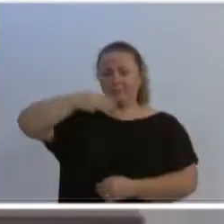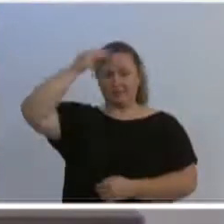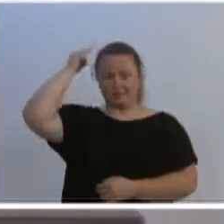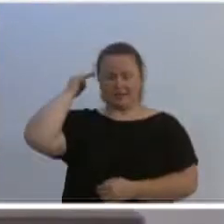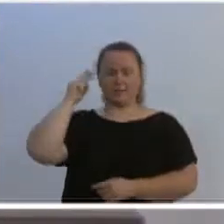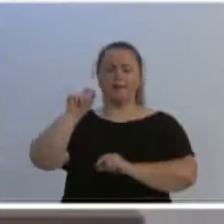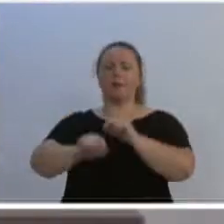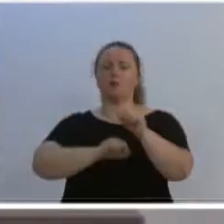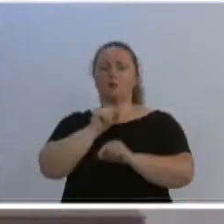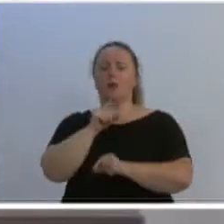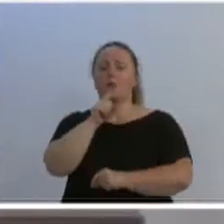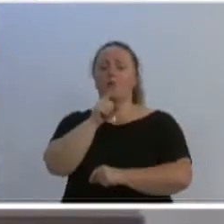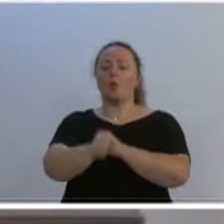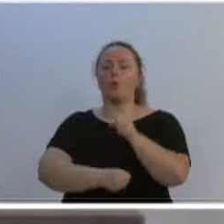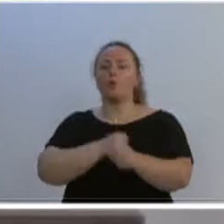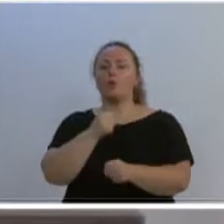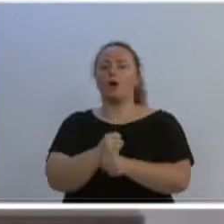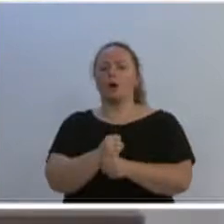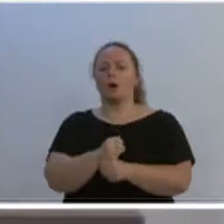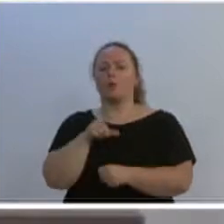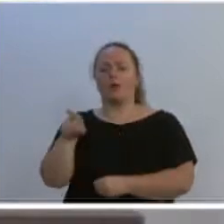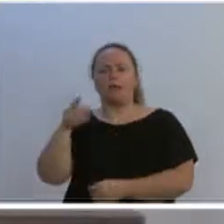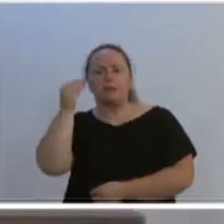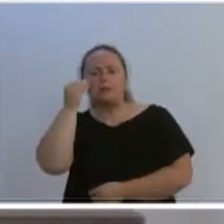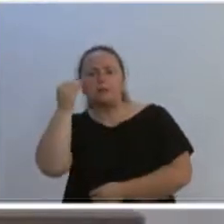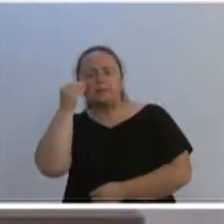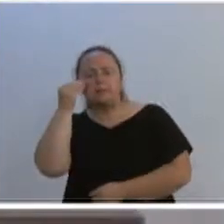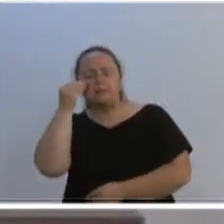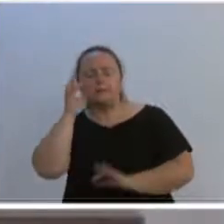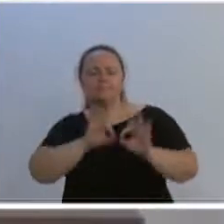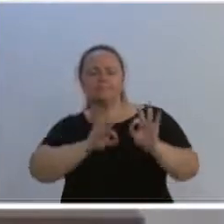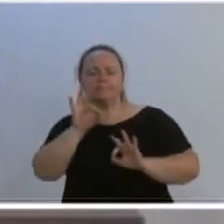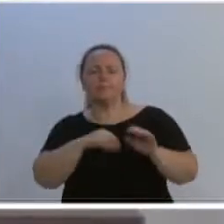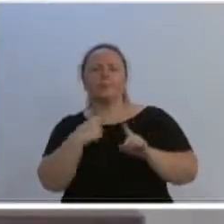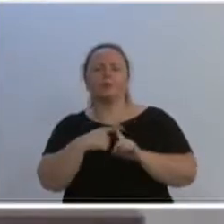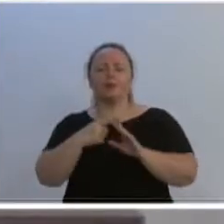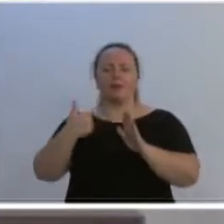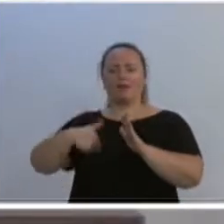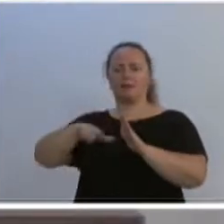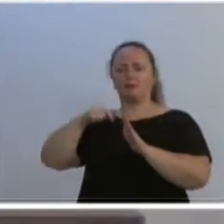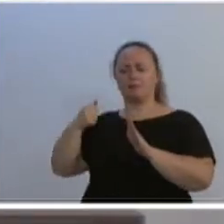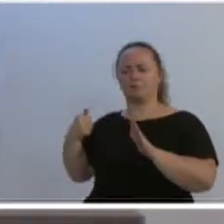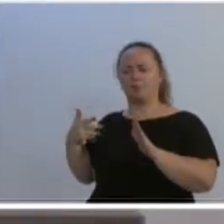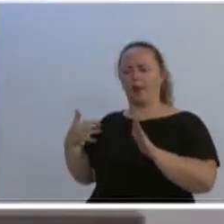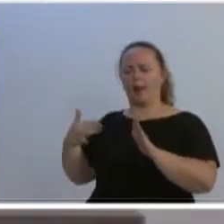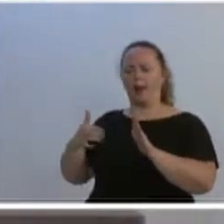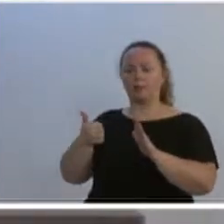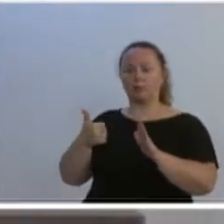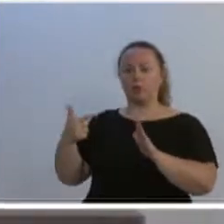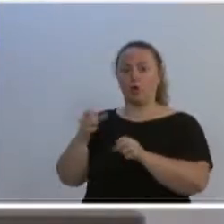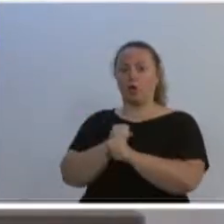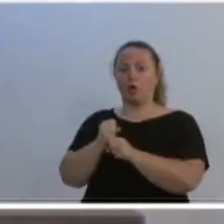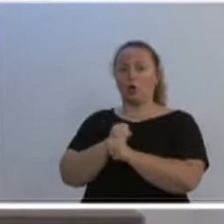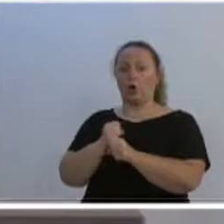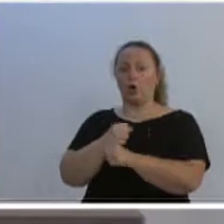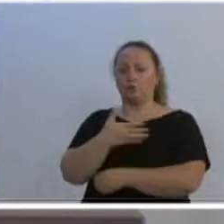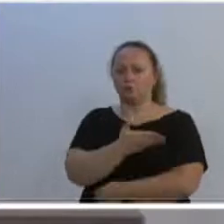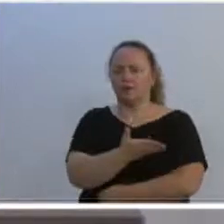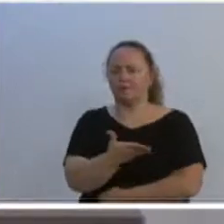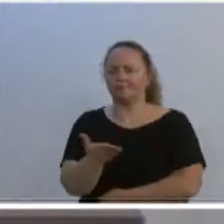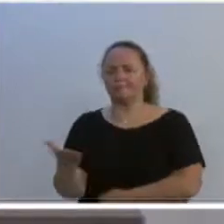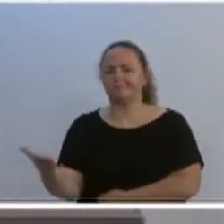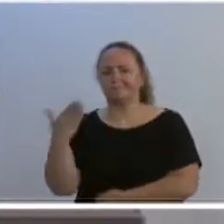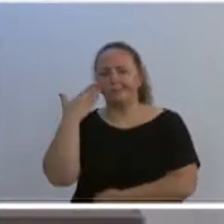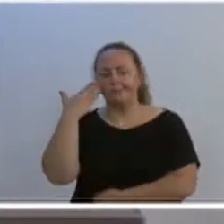tentando, de alguma maneira, corrigir aquilo que foi feito ao longo de 12 anos e que, infelizmente, trouxeram esses resultados ao